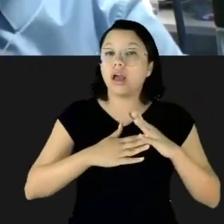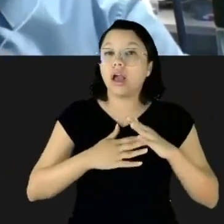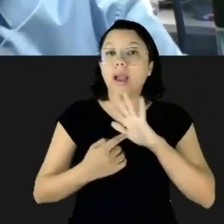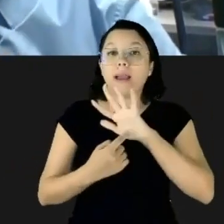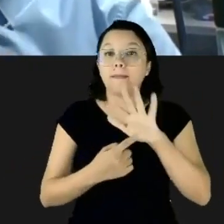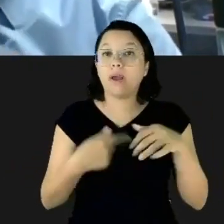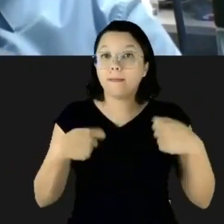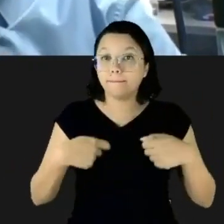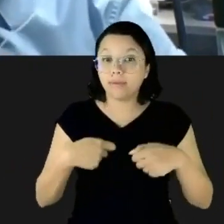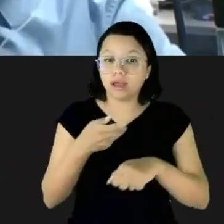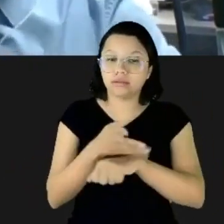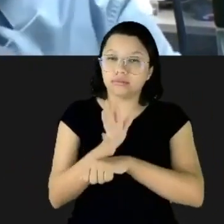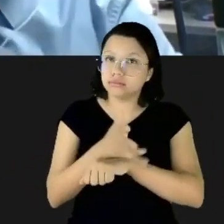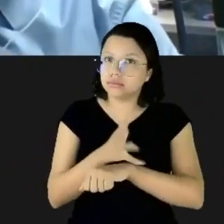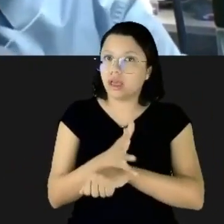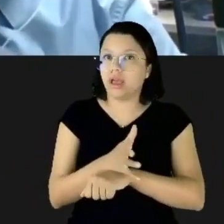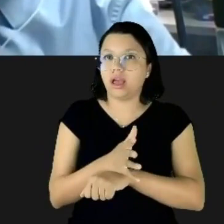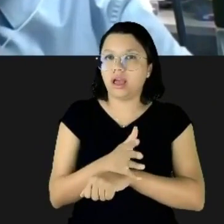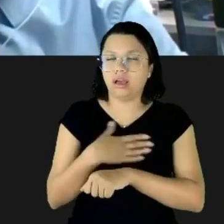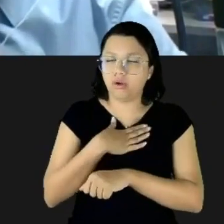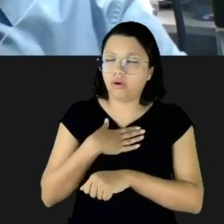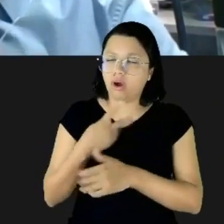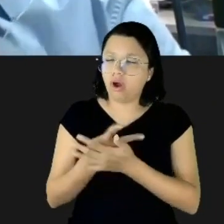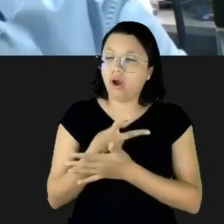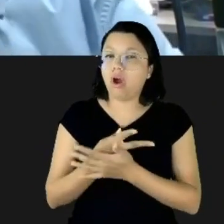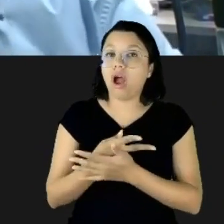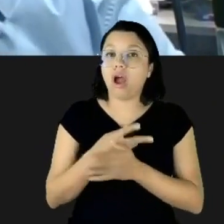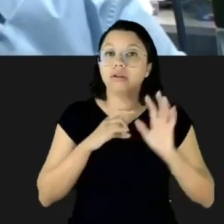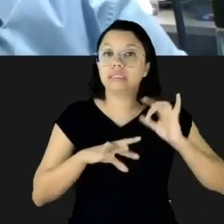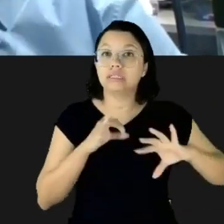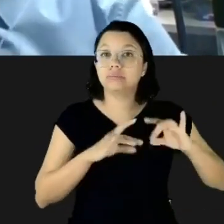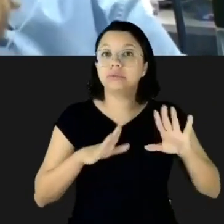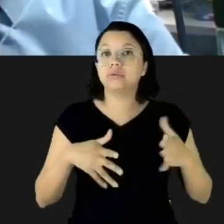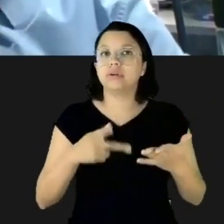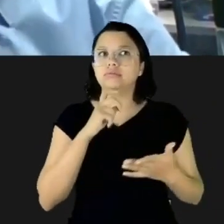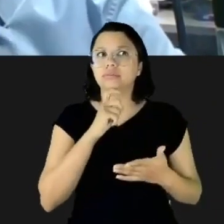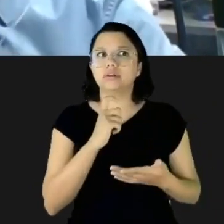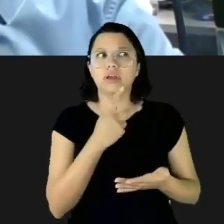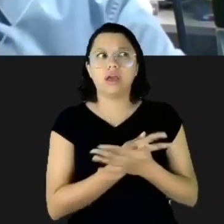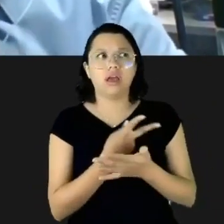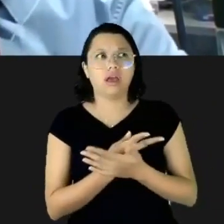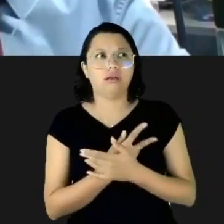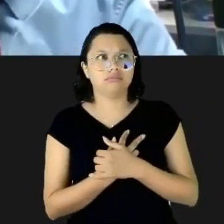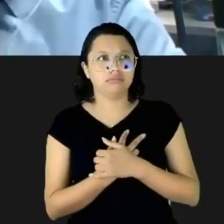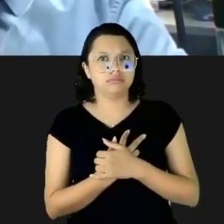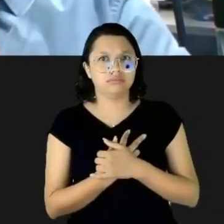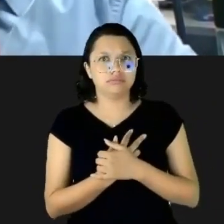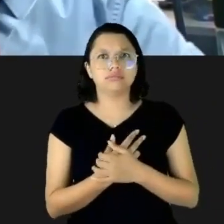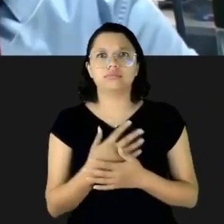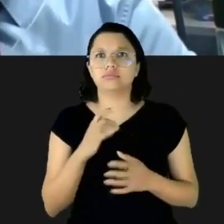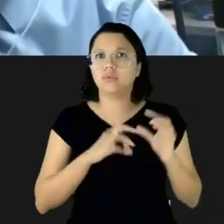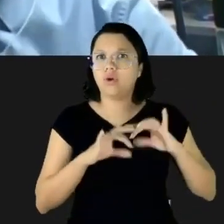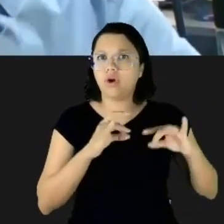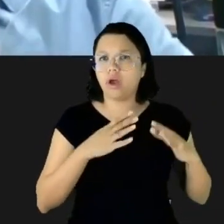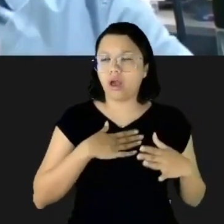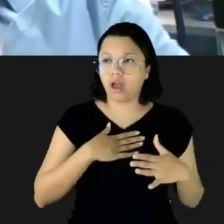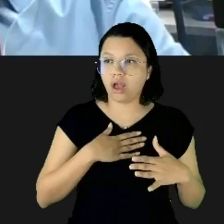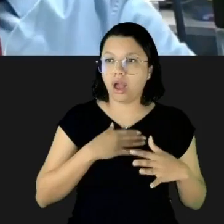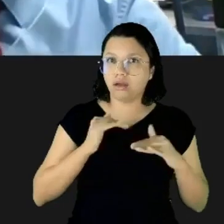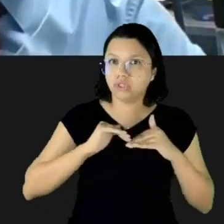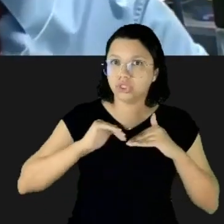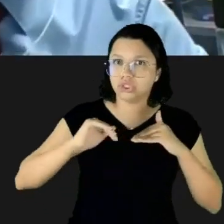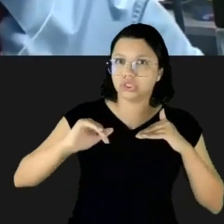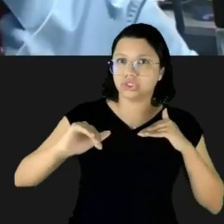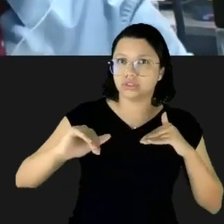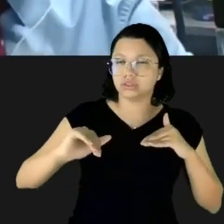treinado. Eu gosto do erro, eu fico com medo quando não tem o erro. O erro para mim é aquele distanciamento que